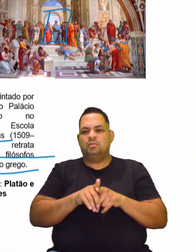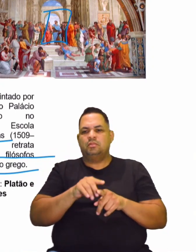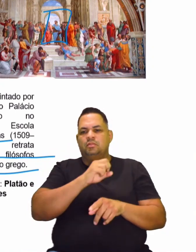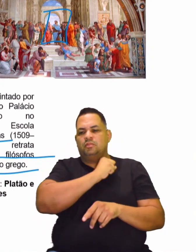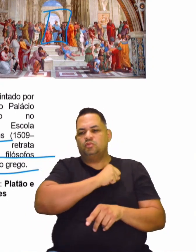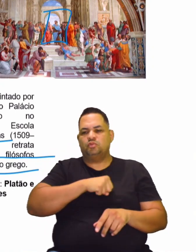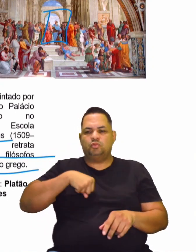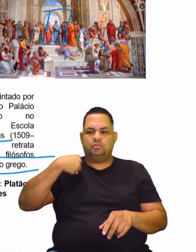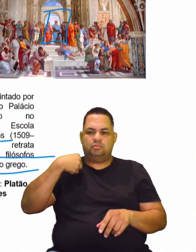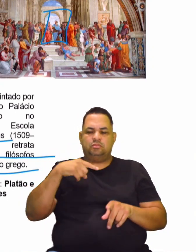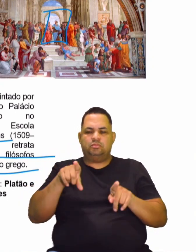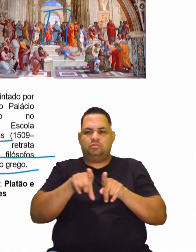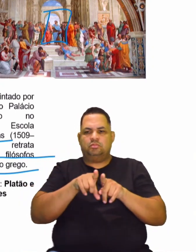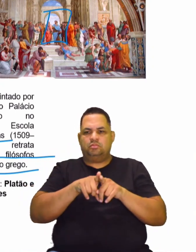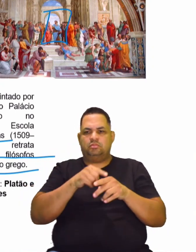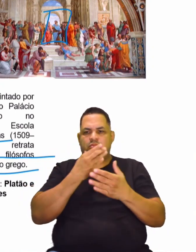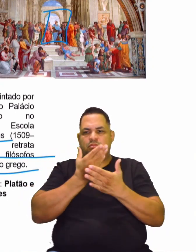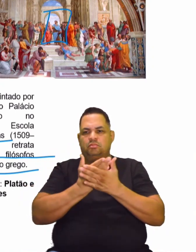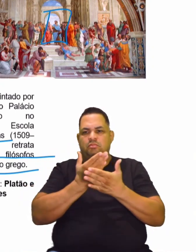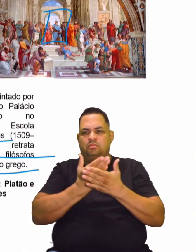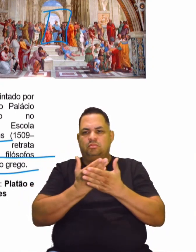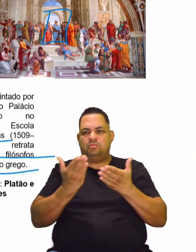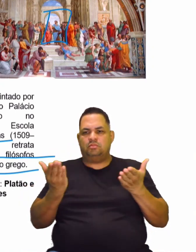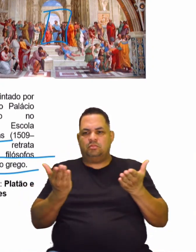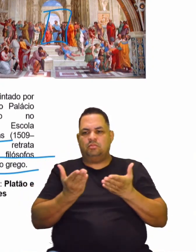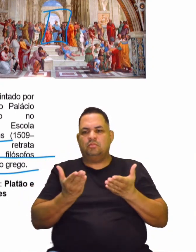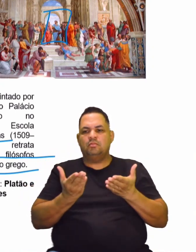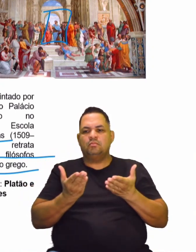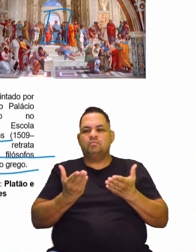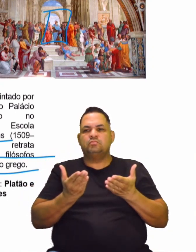muito estudado, né? Tem muitos